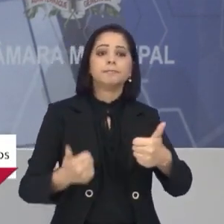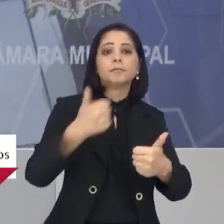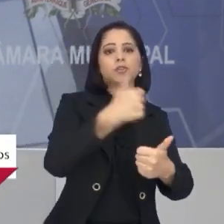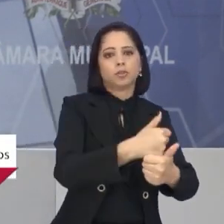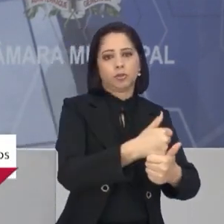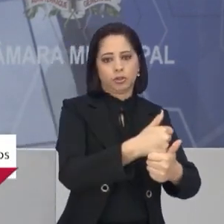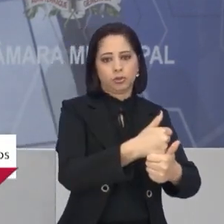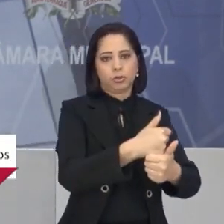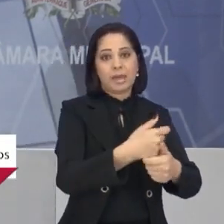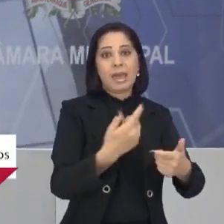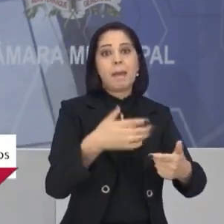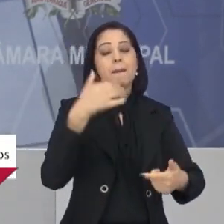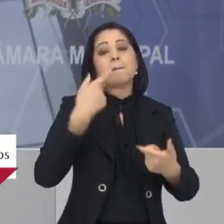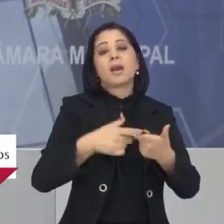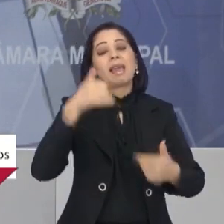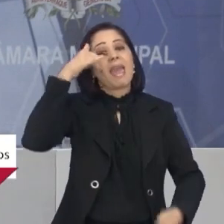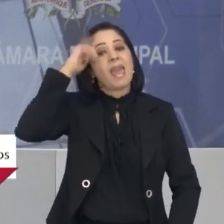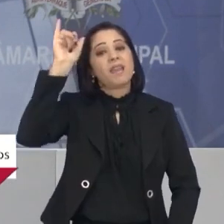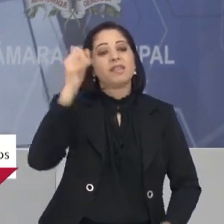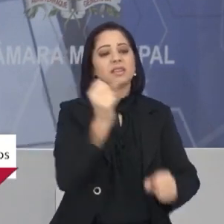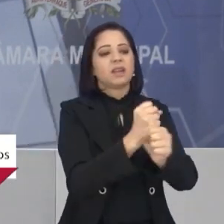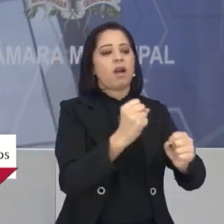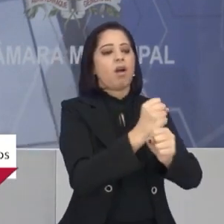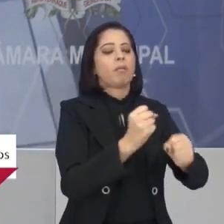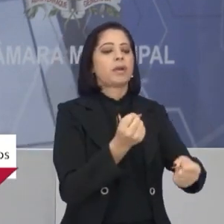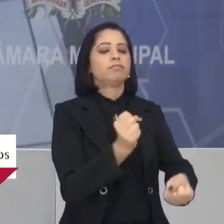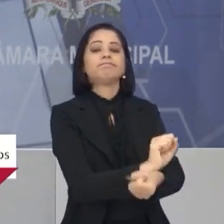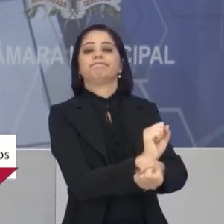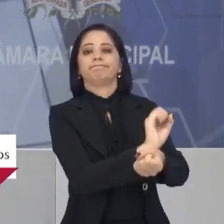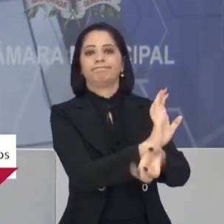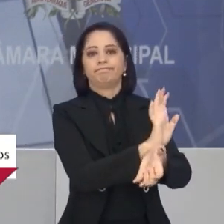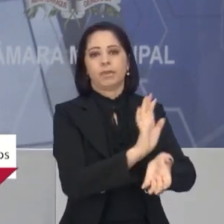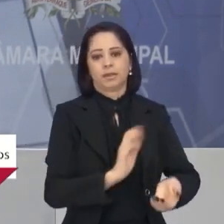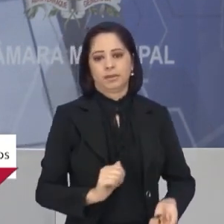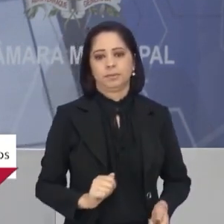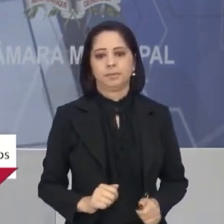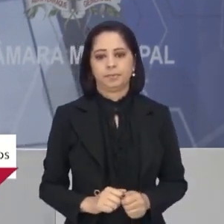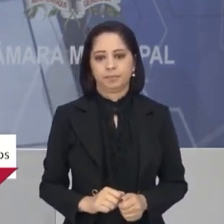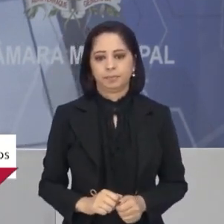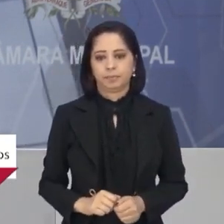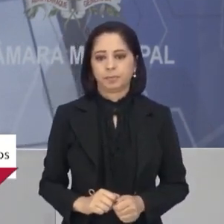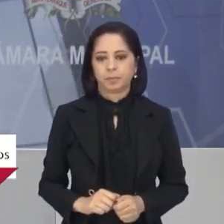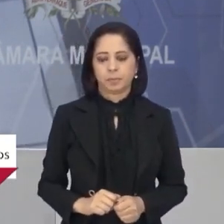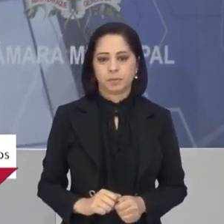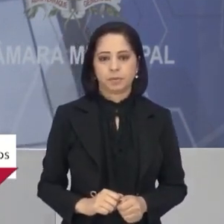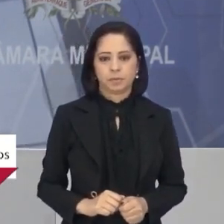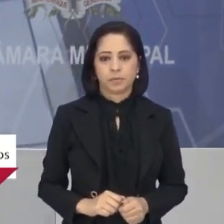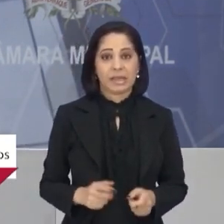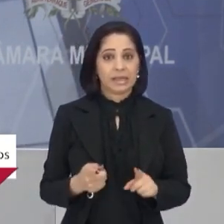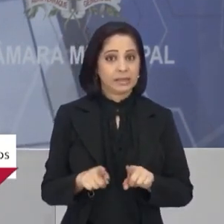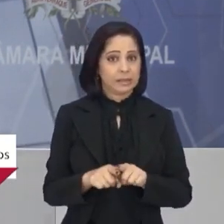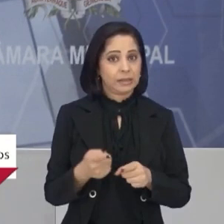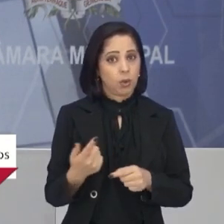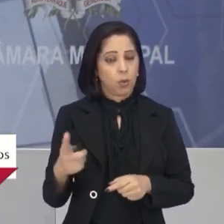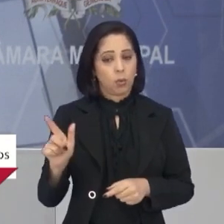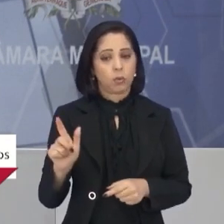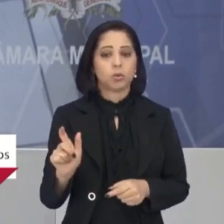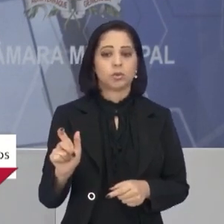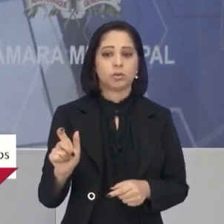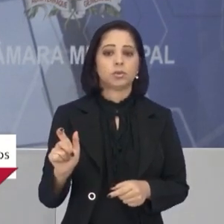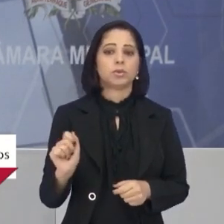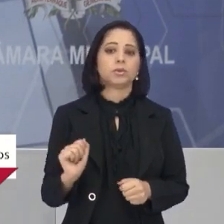obras que foi aquilo que o presidente até comentou aqui no começo eh e outra questão também é